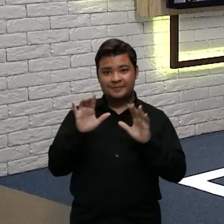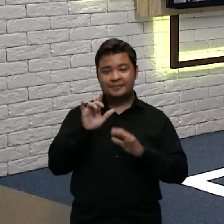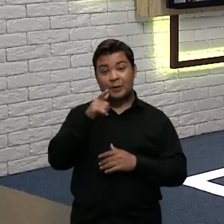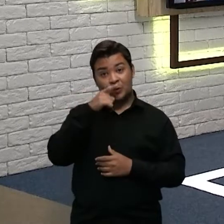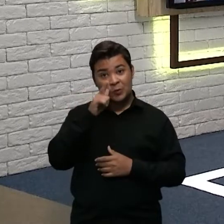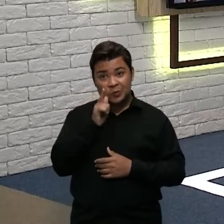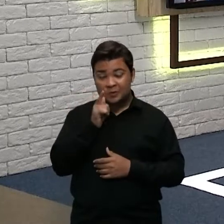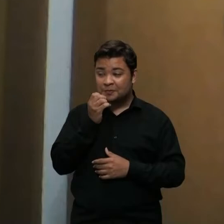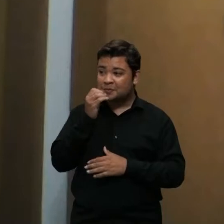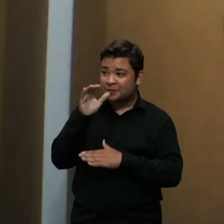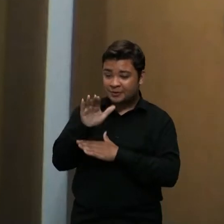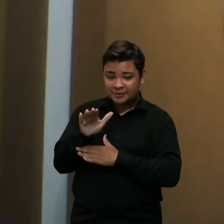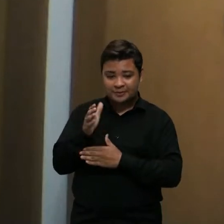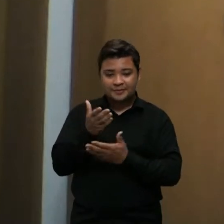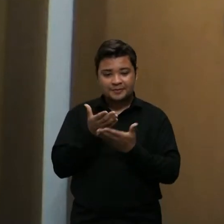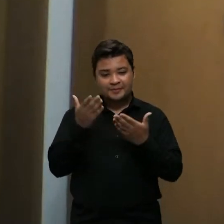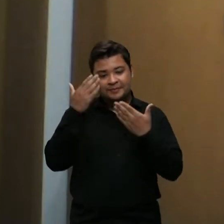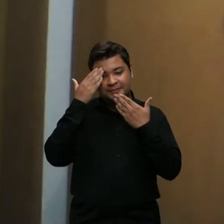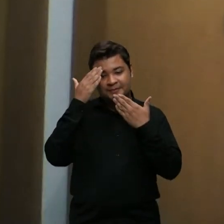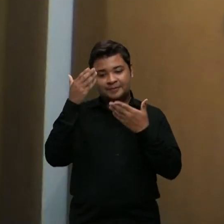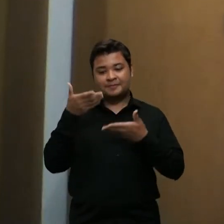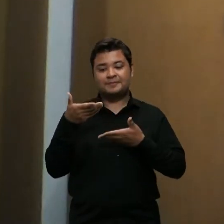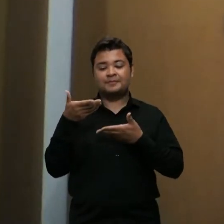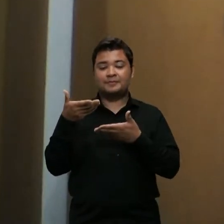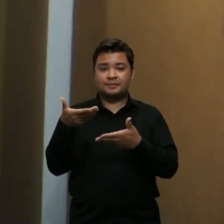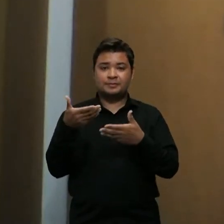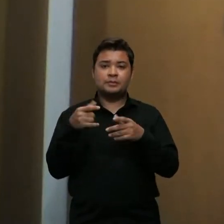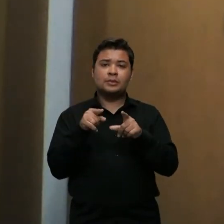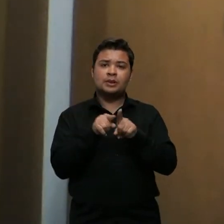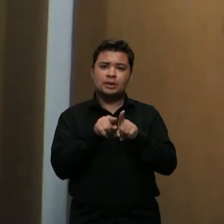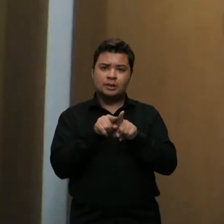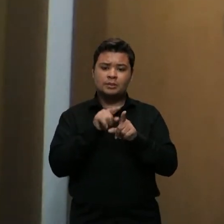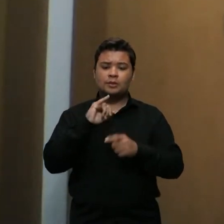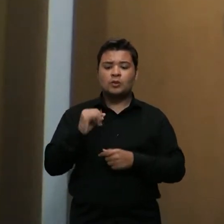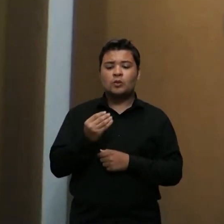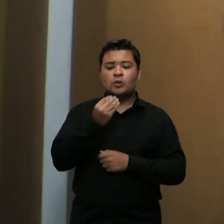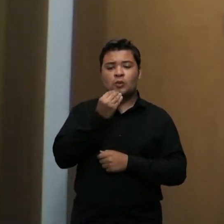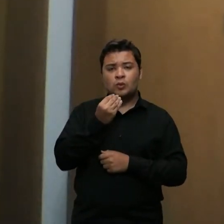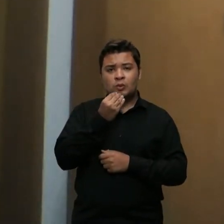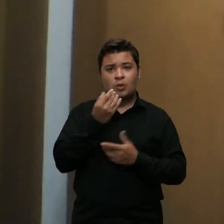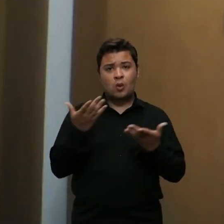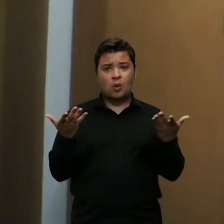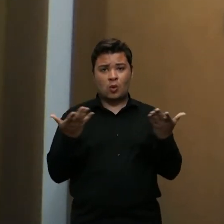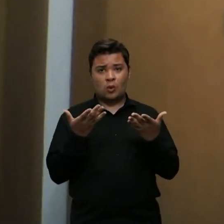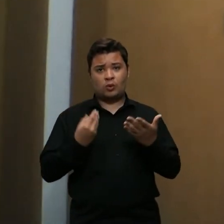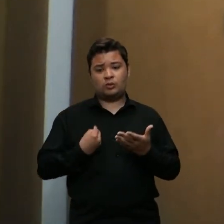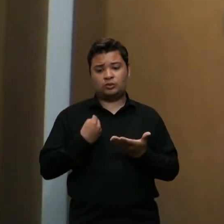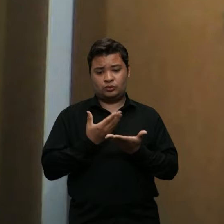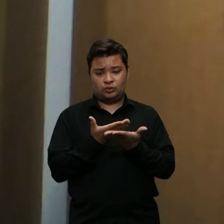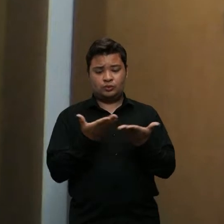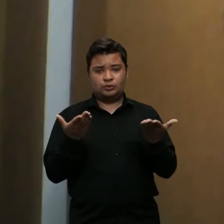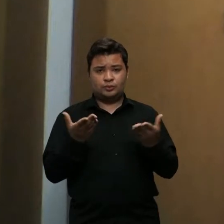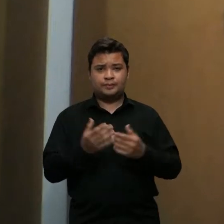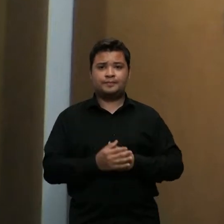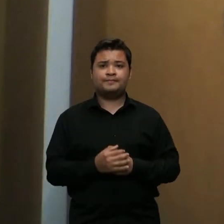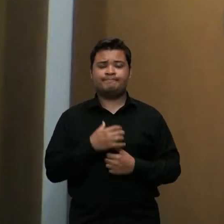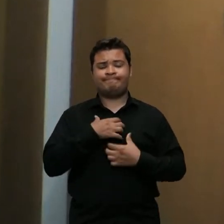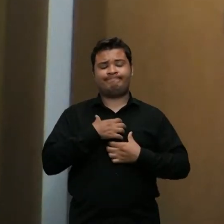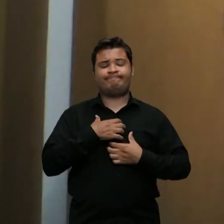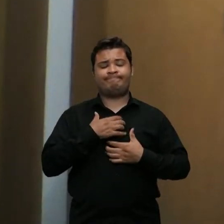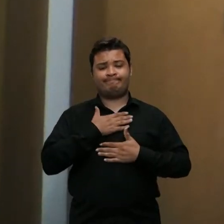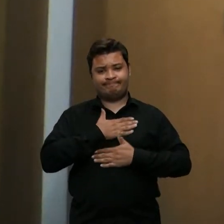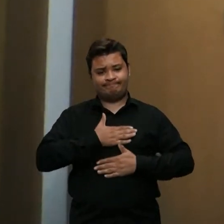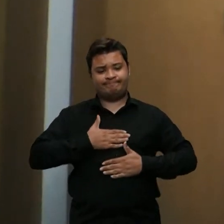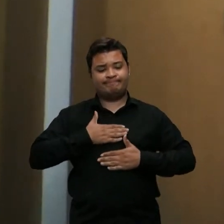Boa tarde. Agradeço o convite, a oportunidade de estar com vocês hoje. E para a gente é uma satisfação poder